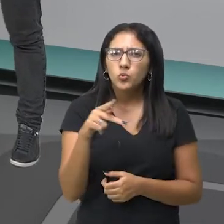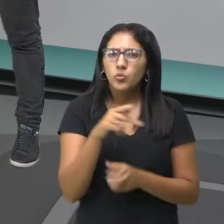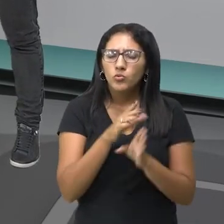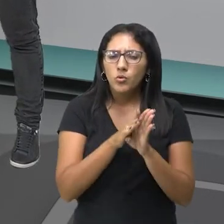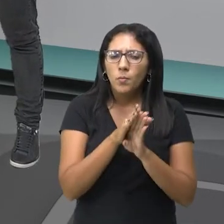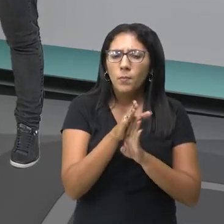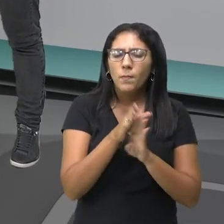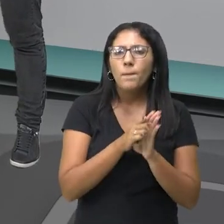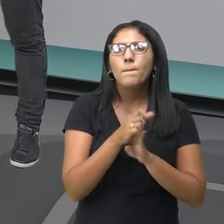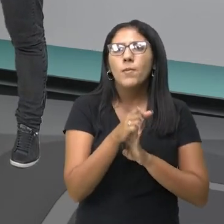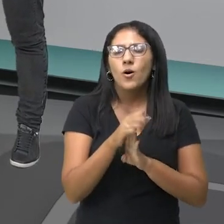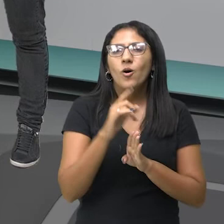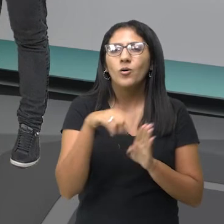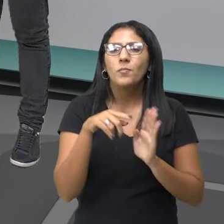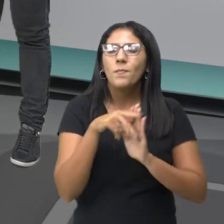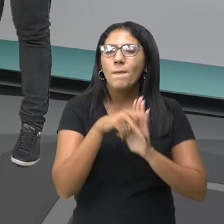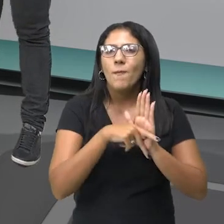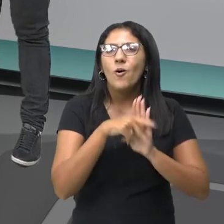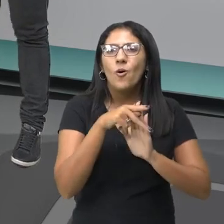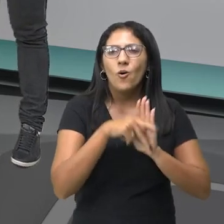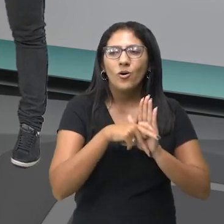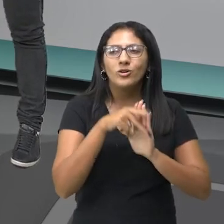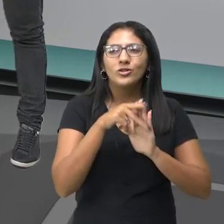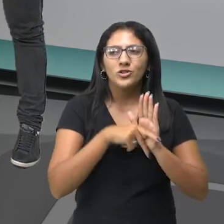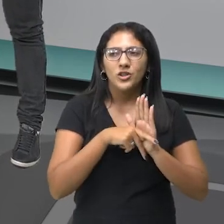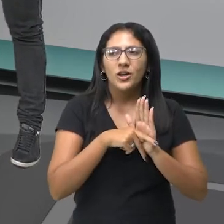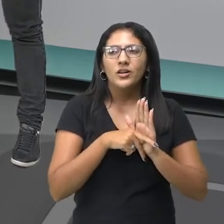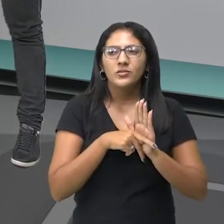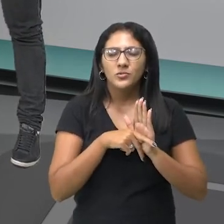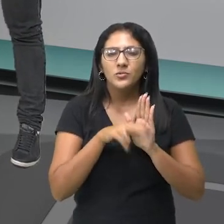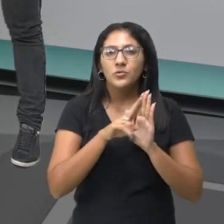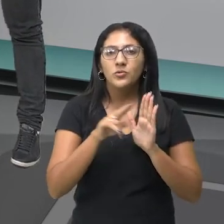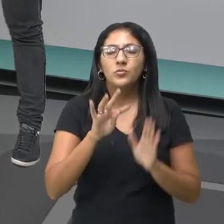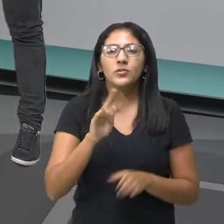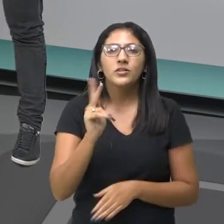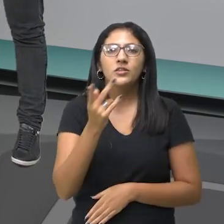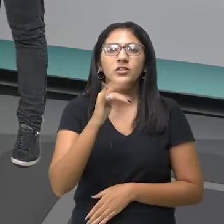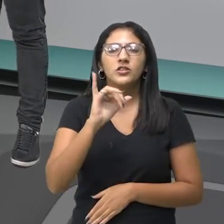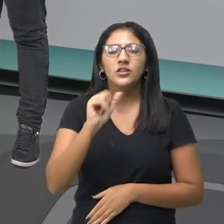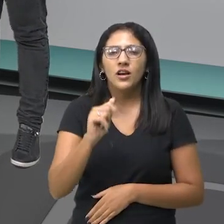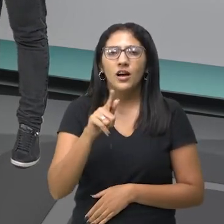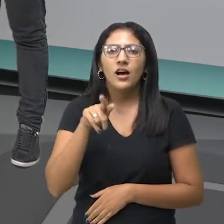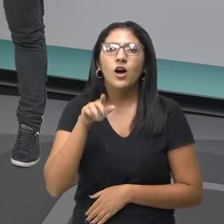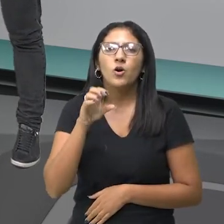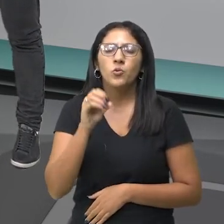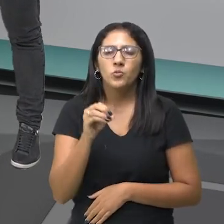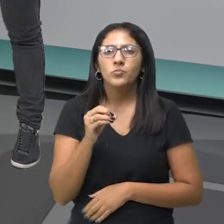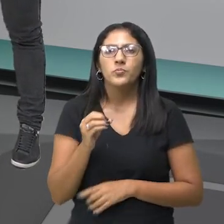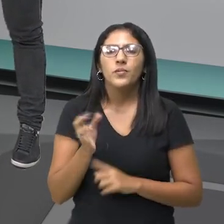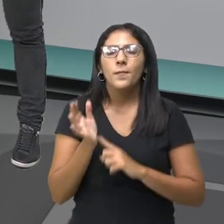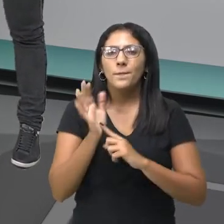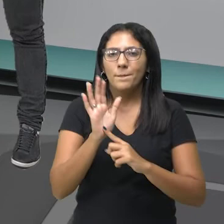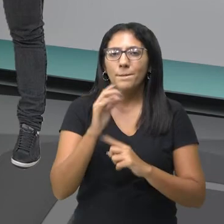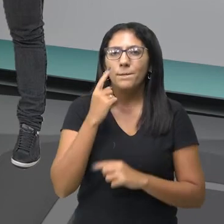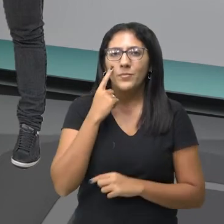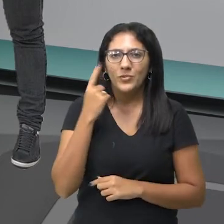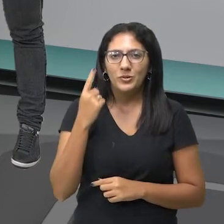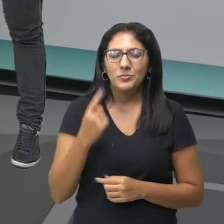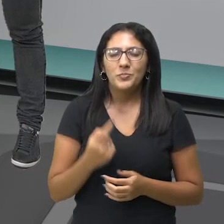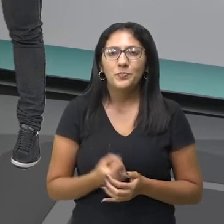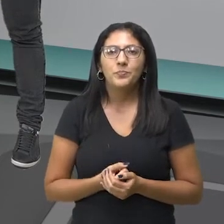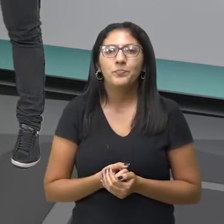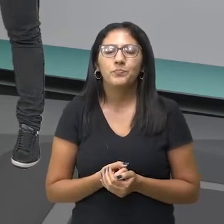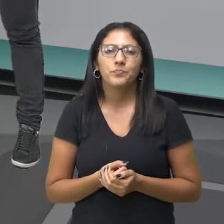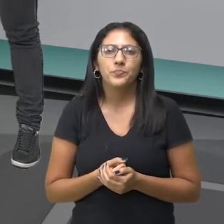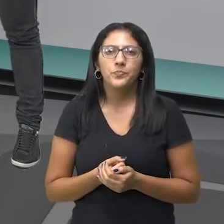no projeto Tiago Kawasa, exibindo o Boia Byte, ok? Então